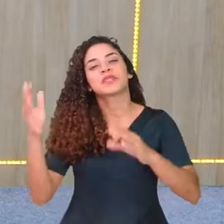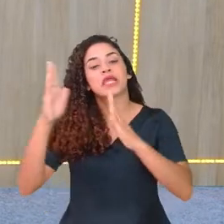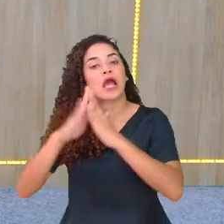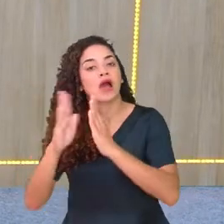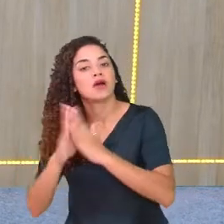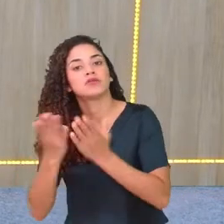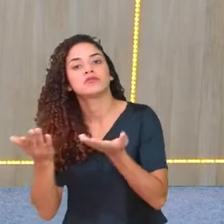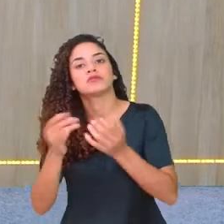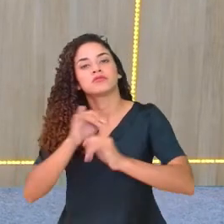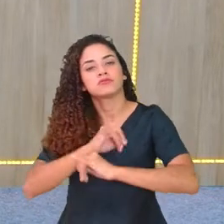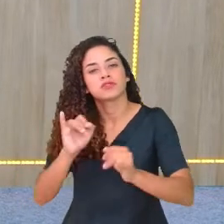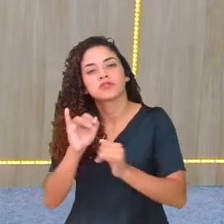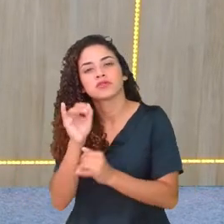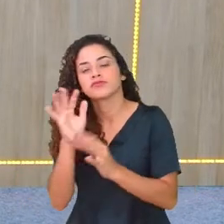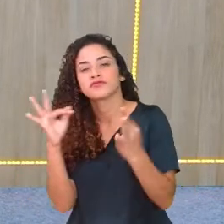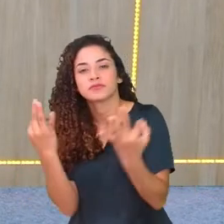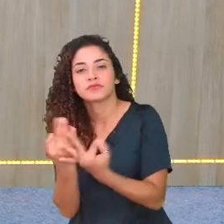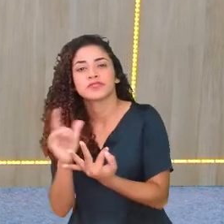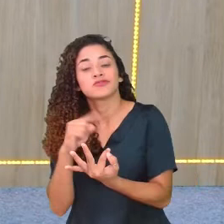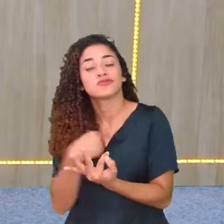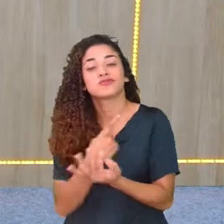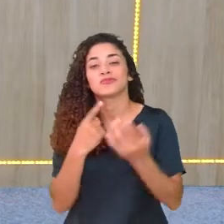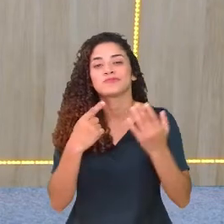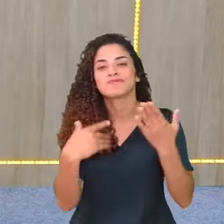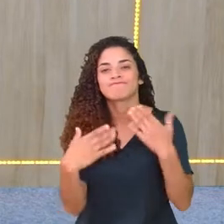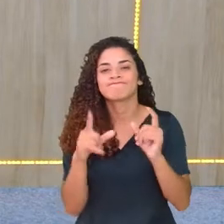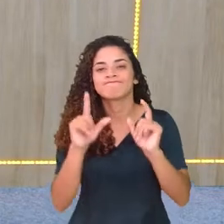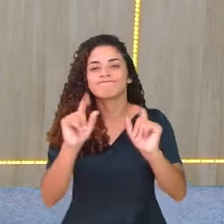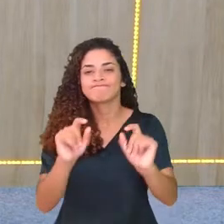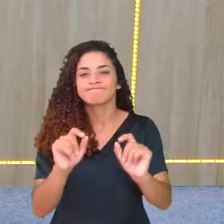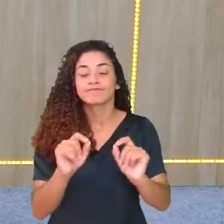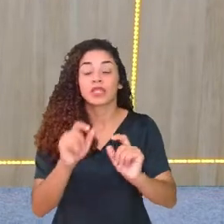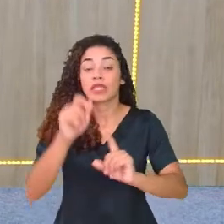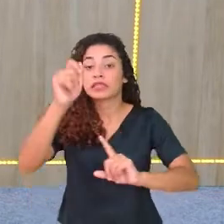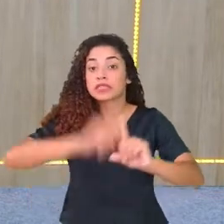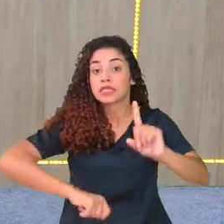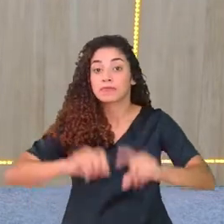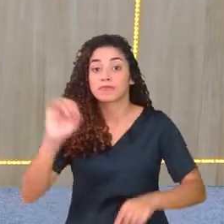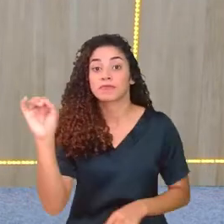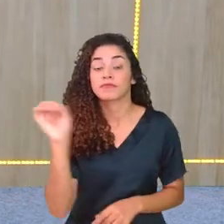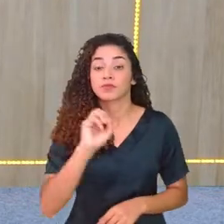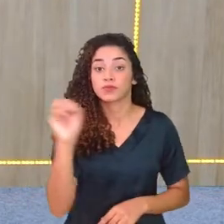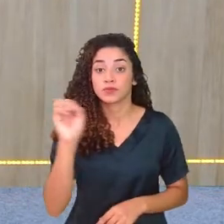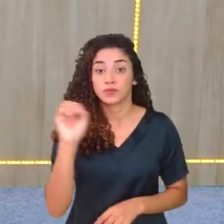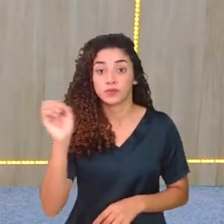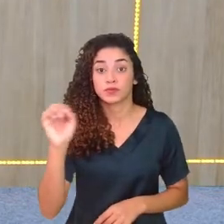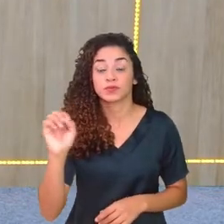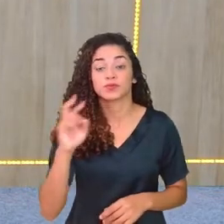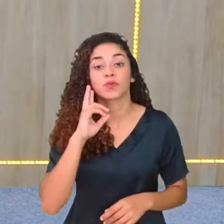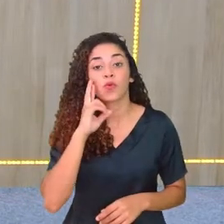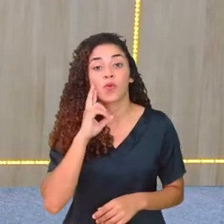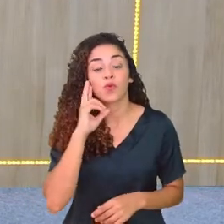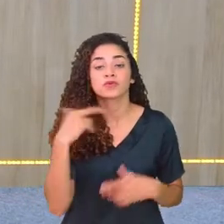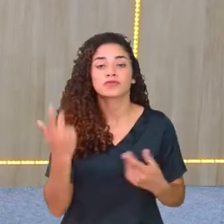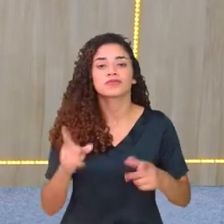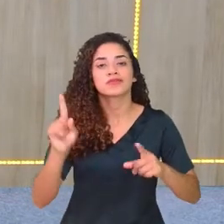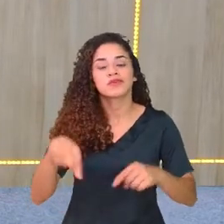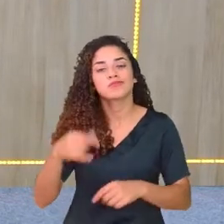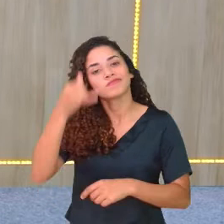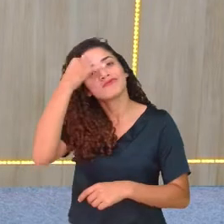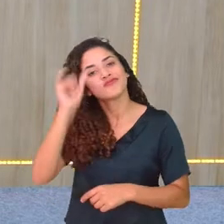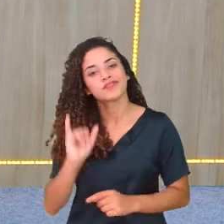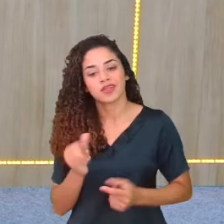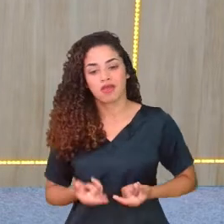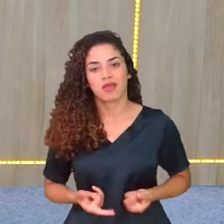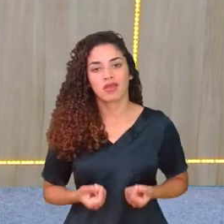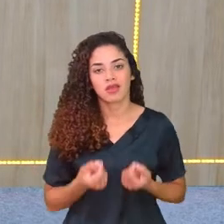aí à família, que nós estamos falando a respeito do outubro rosa, a questão aí de uma prevenção em relação ao